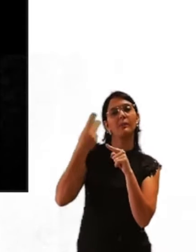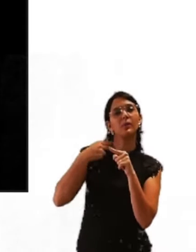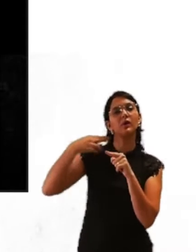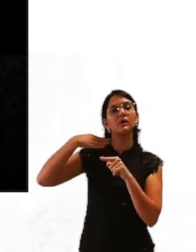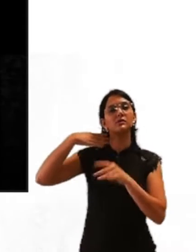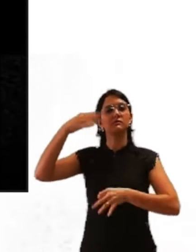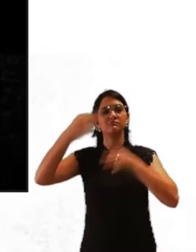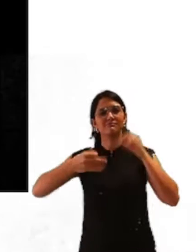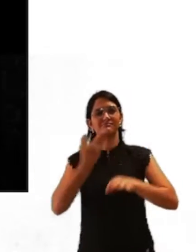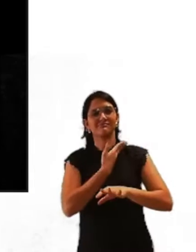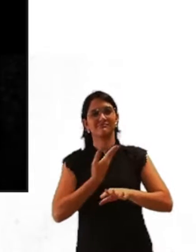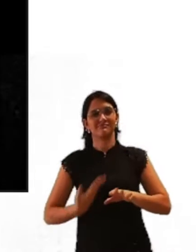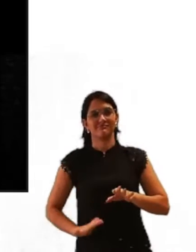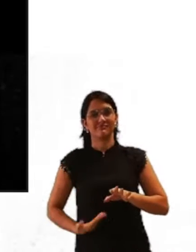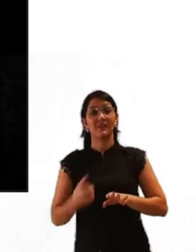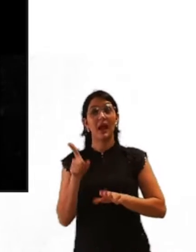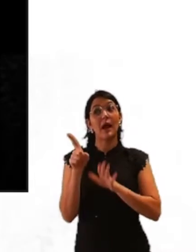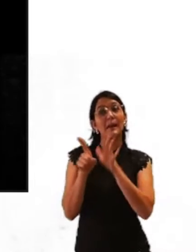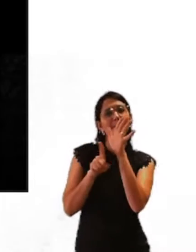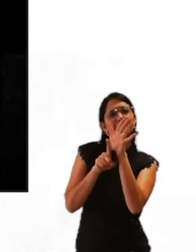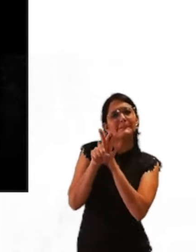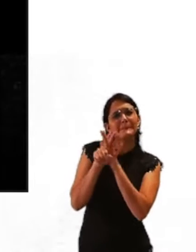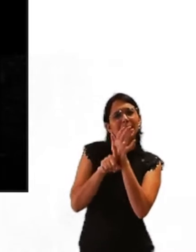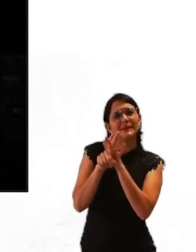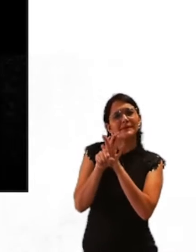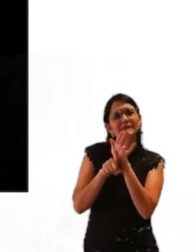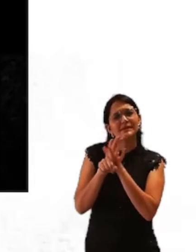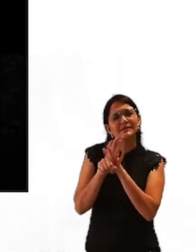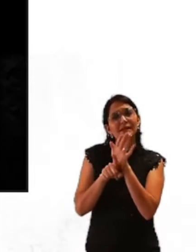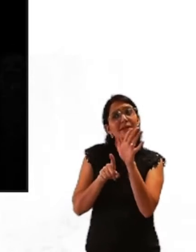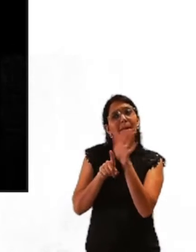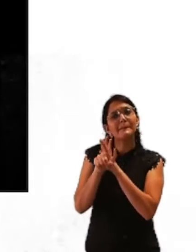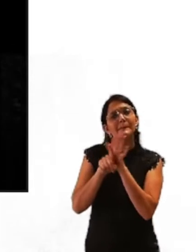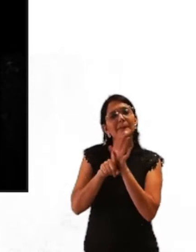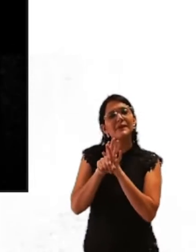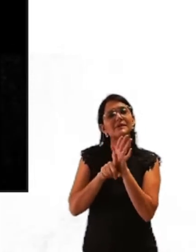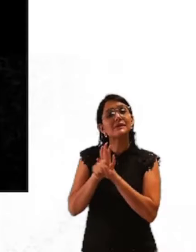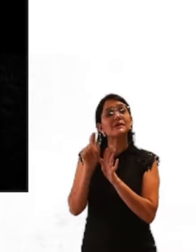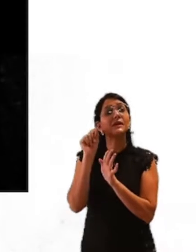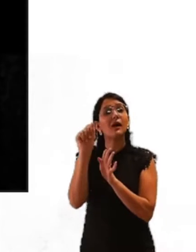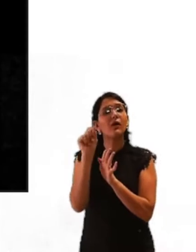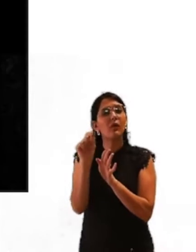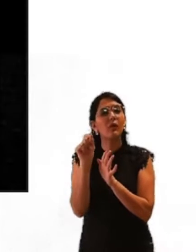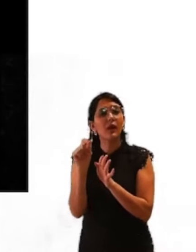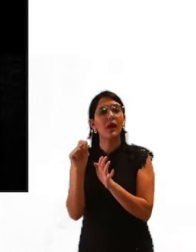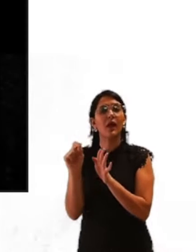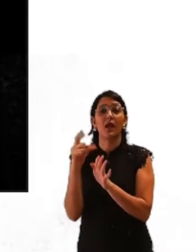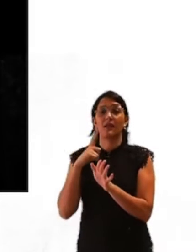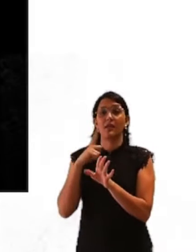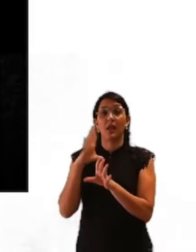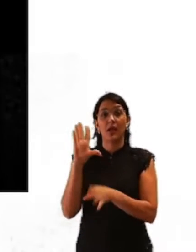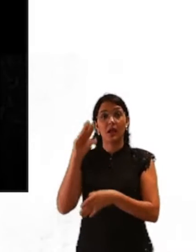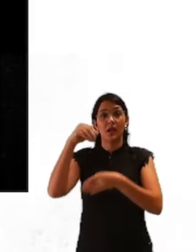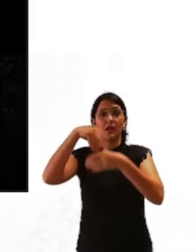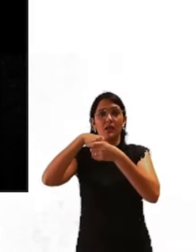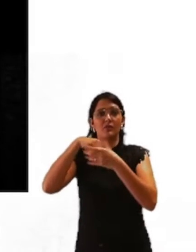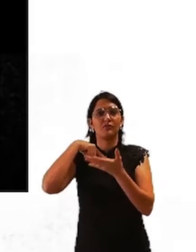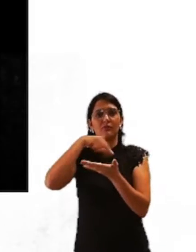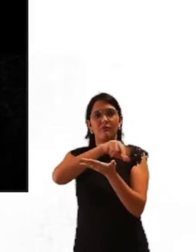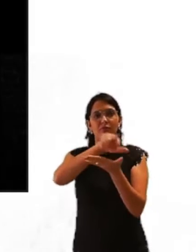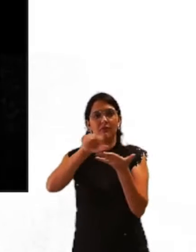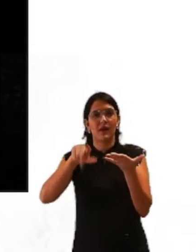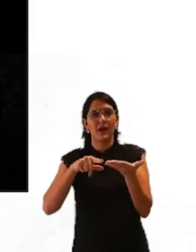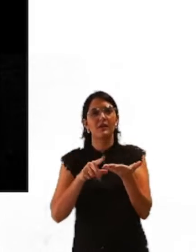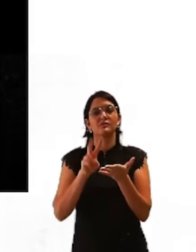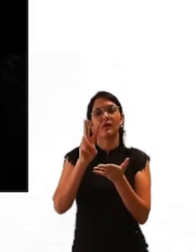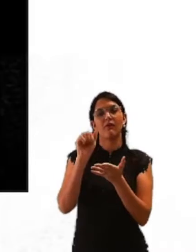Conciliatória, pesquisa empírica, olha só, pesquisa empírica sobre os efeitos da ingestão de glicose nos acordos nas